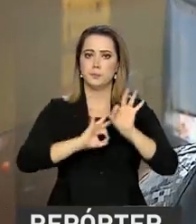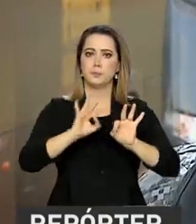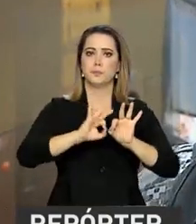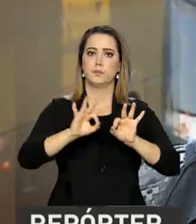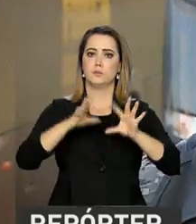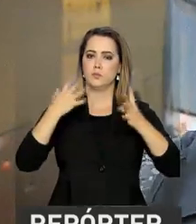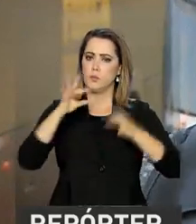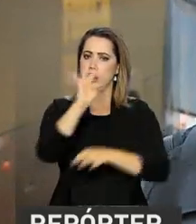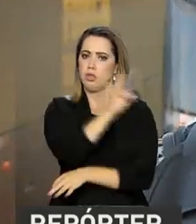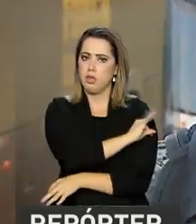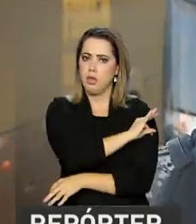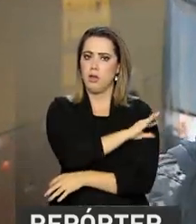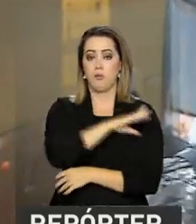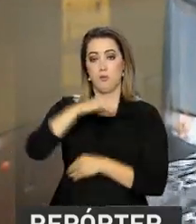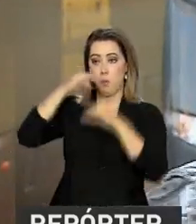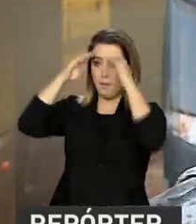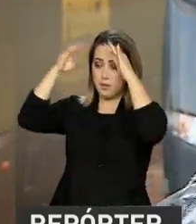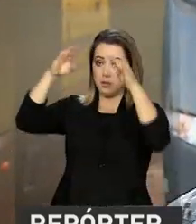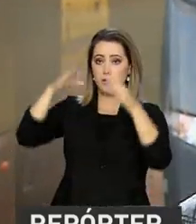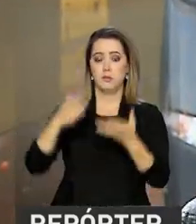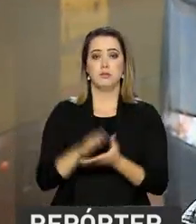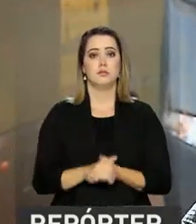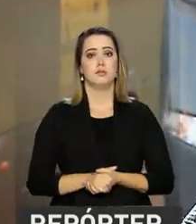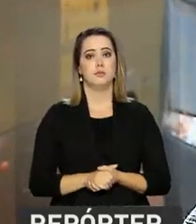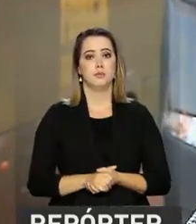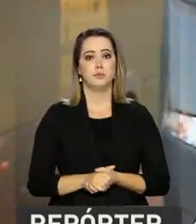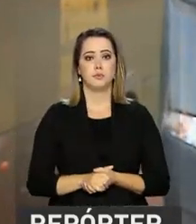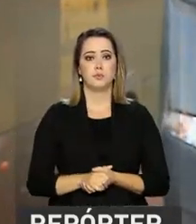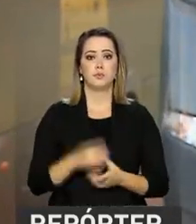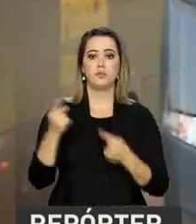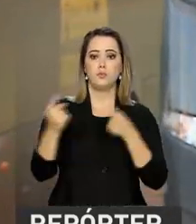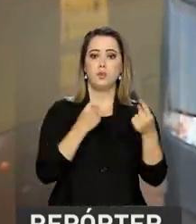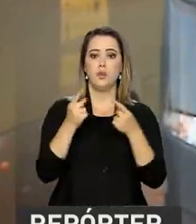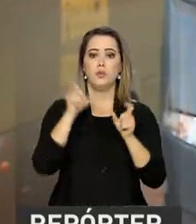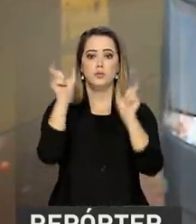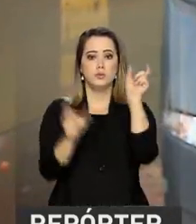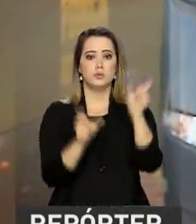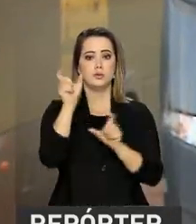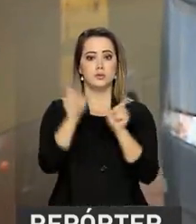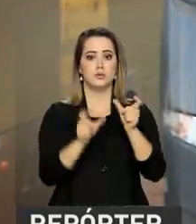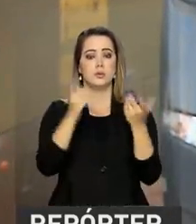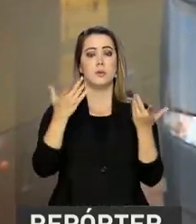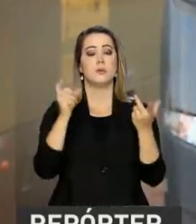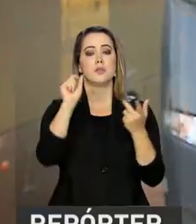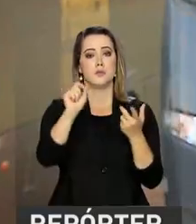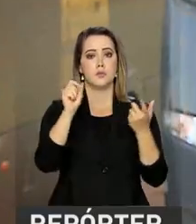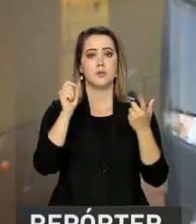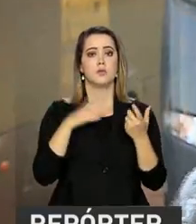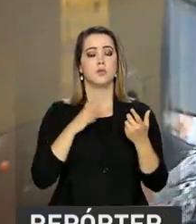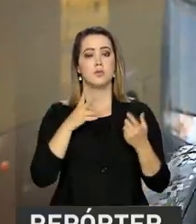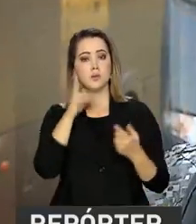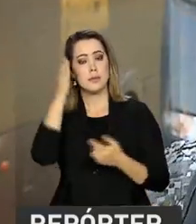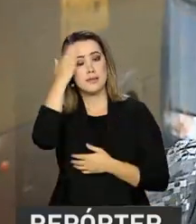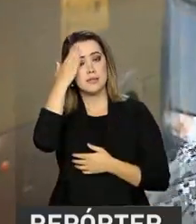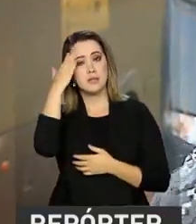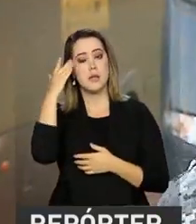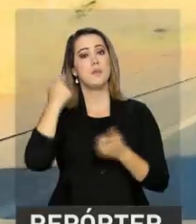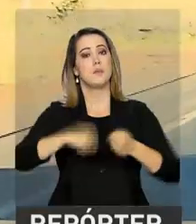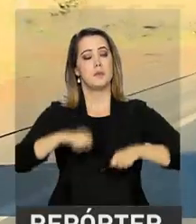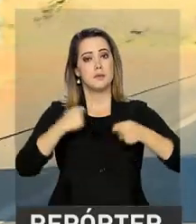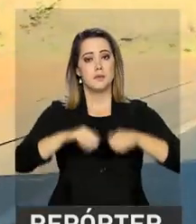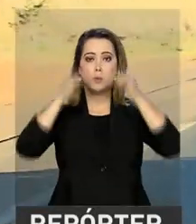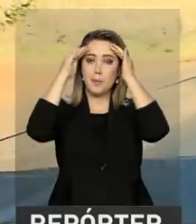técnica e ação de comando. Cada comandante de fração de tropa sabe exatamente o que tem que